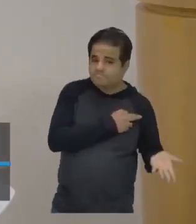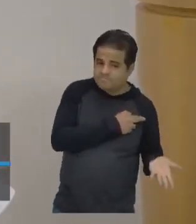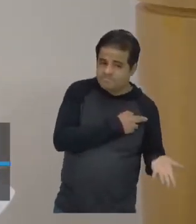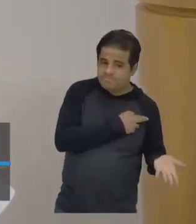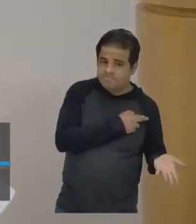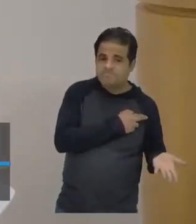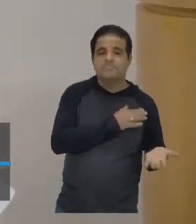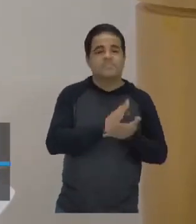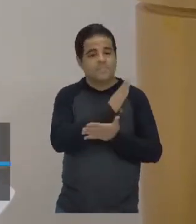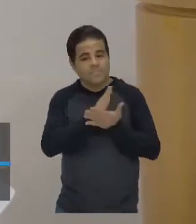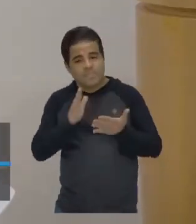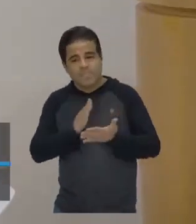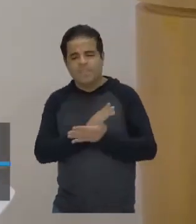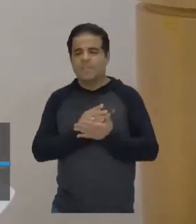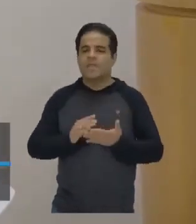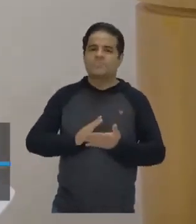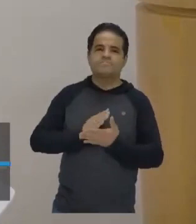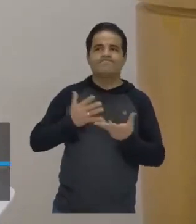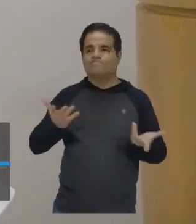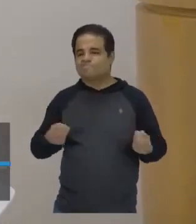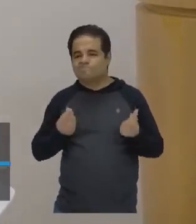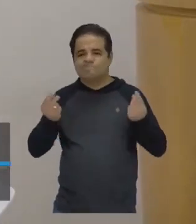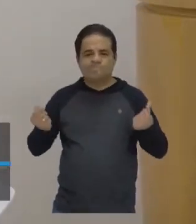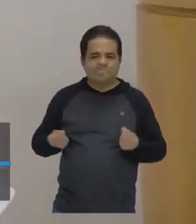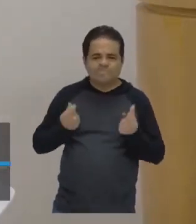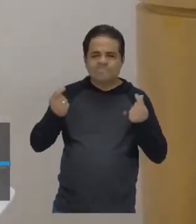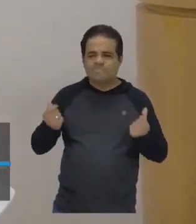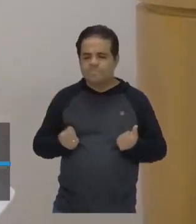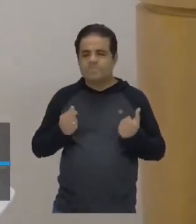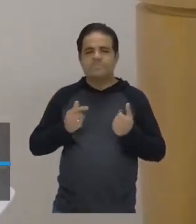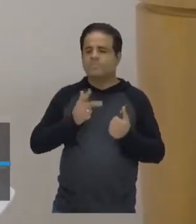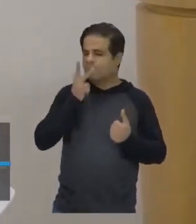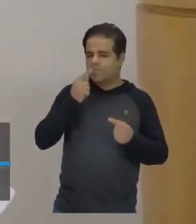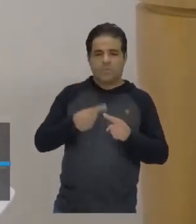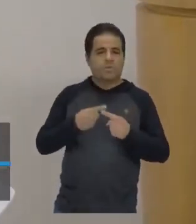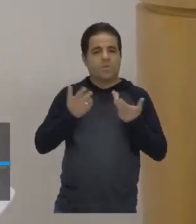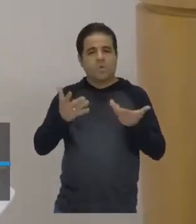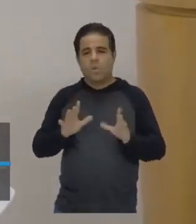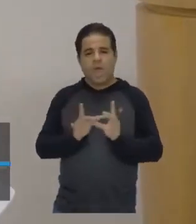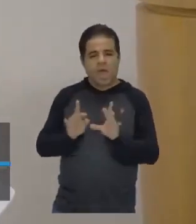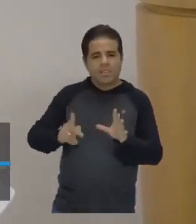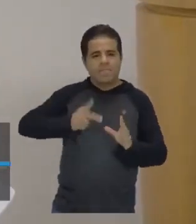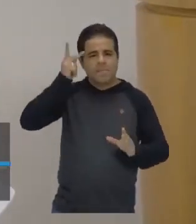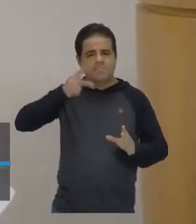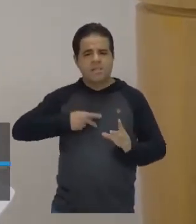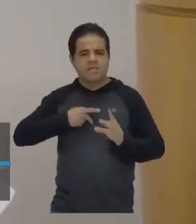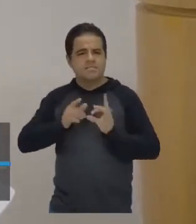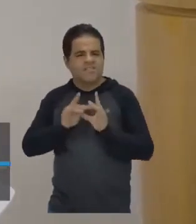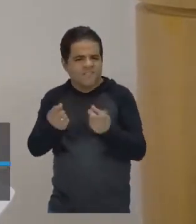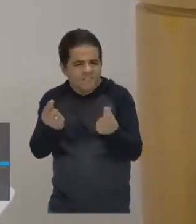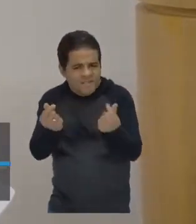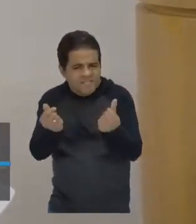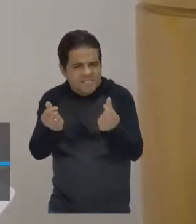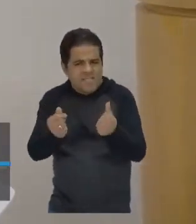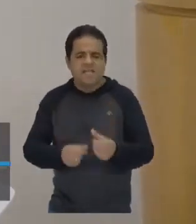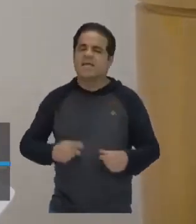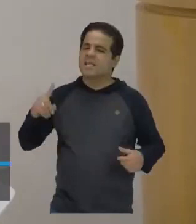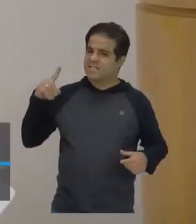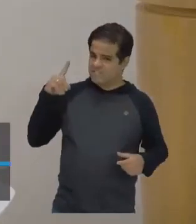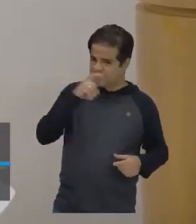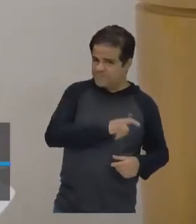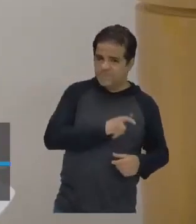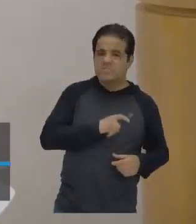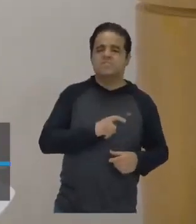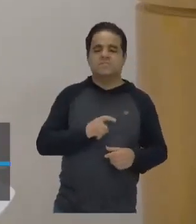alguns, põe o S aí, Taina, por comodismo, porque não adquirir independência financeira. Gente, independência financeira é algo